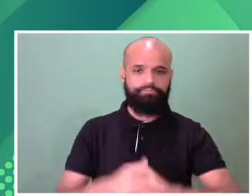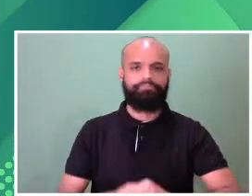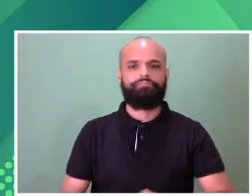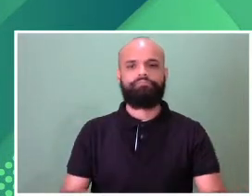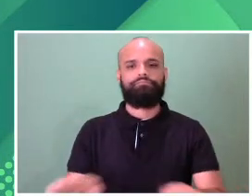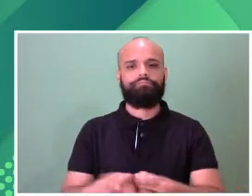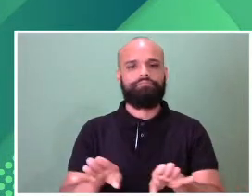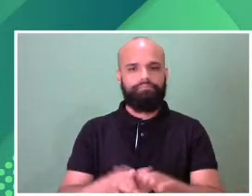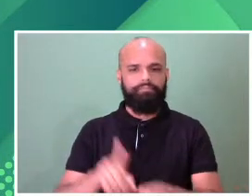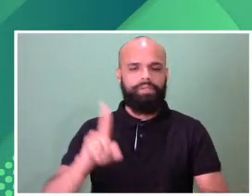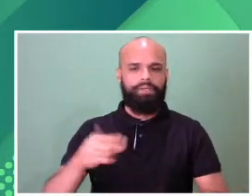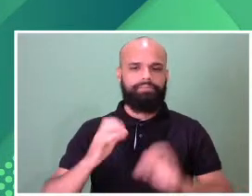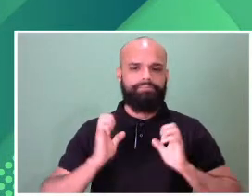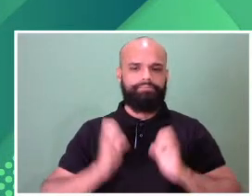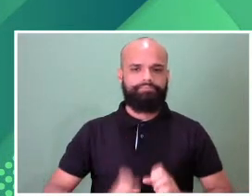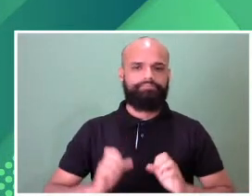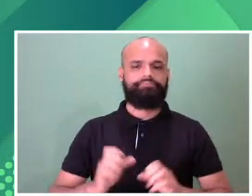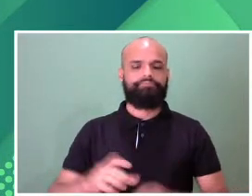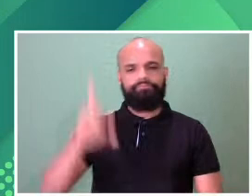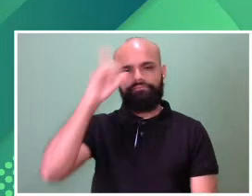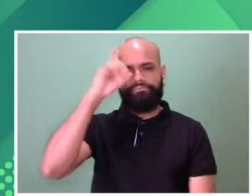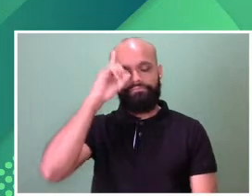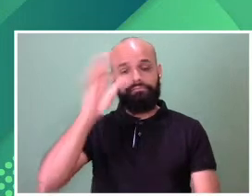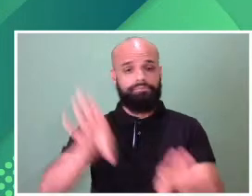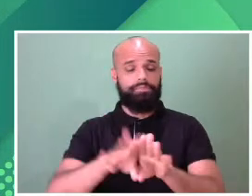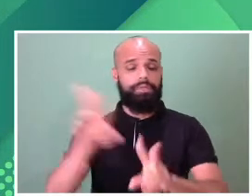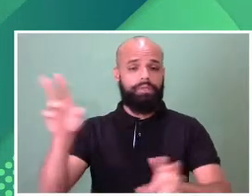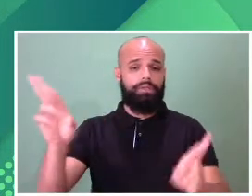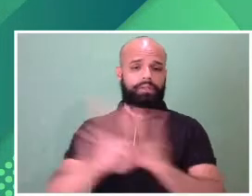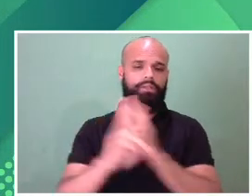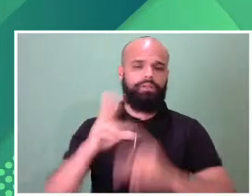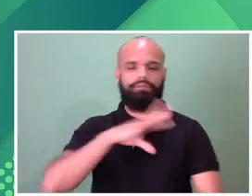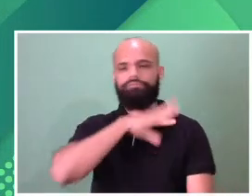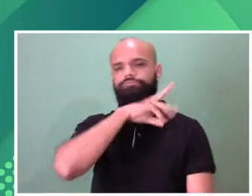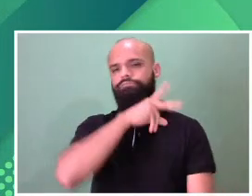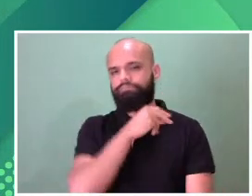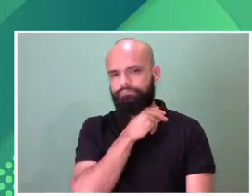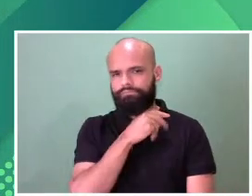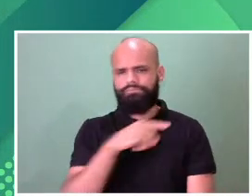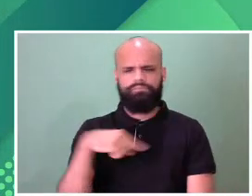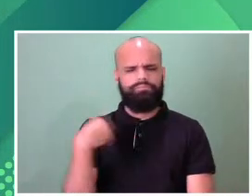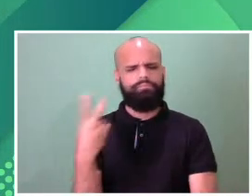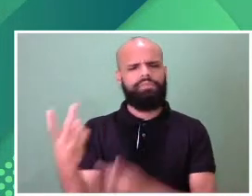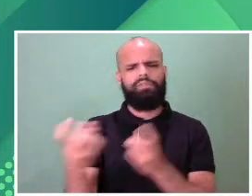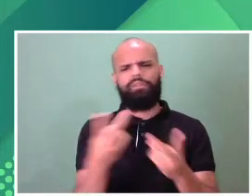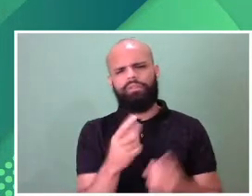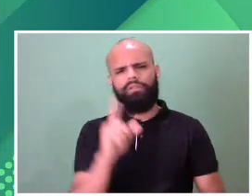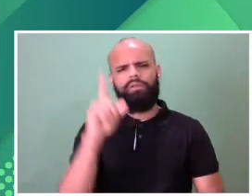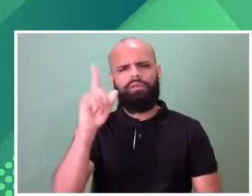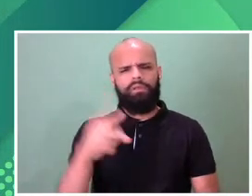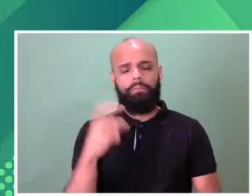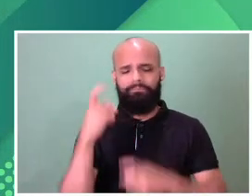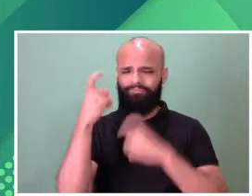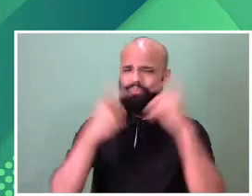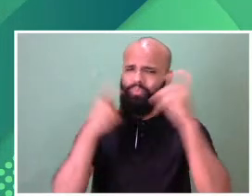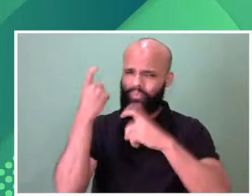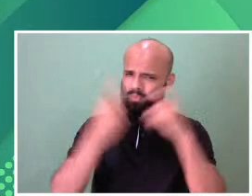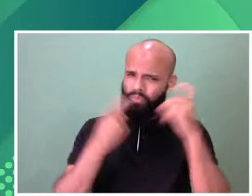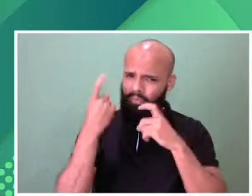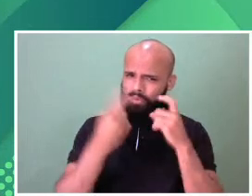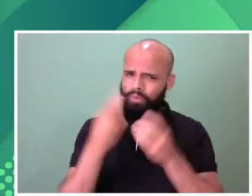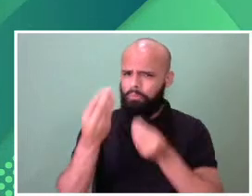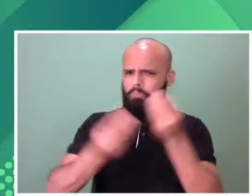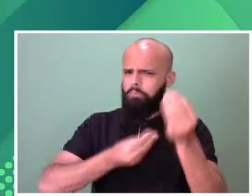do Cotidiano, os Animais e o Meio Ambiente, nossa perspectiva reverbera principalmente a nossa preocupação moral com os